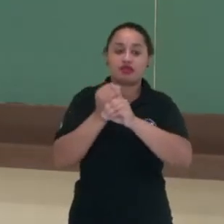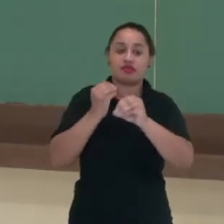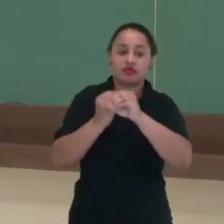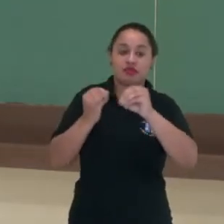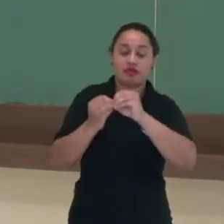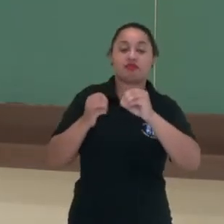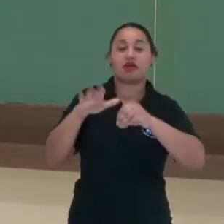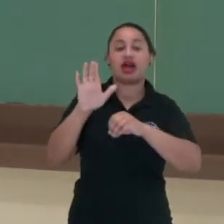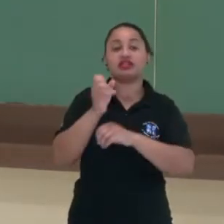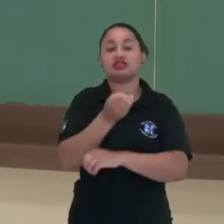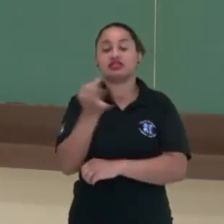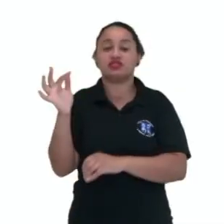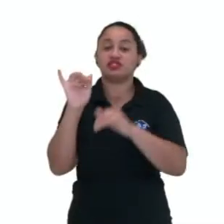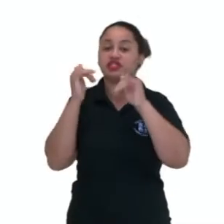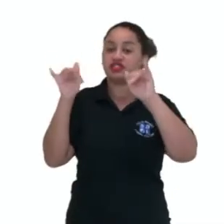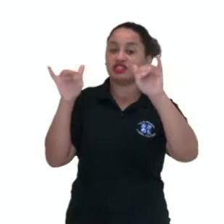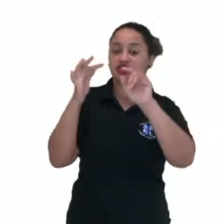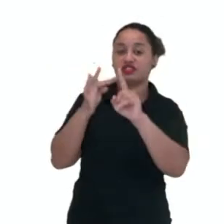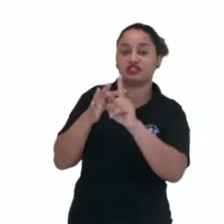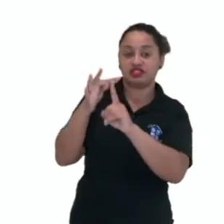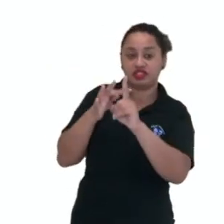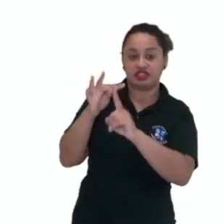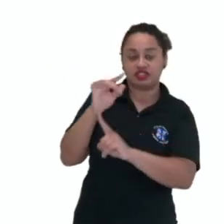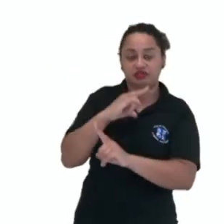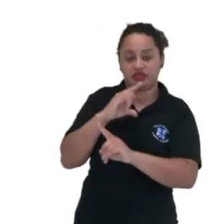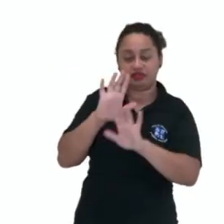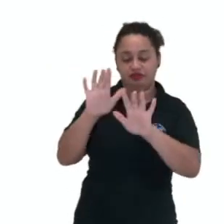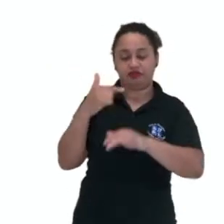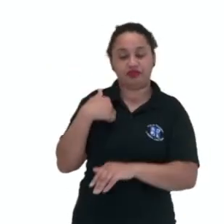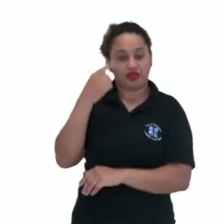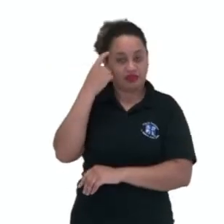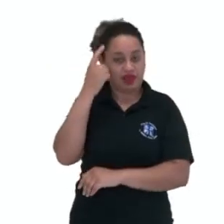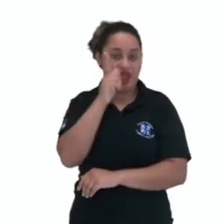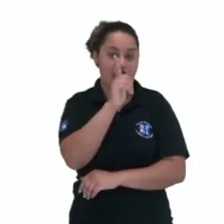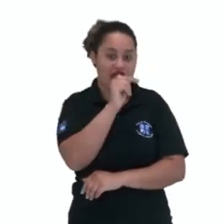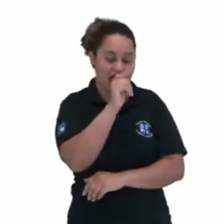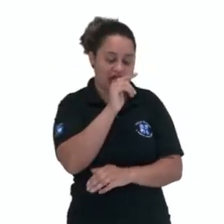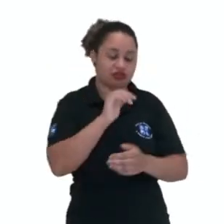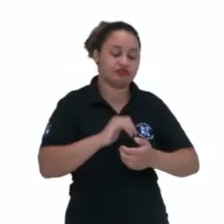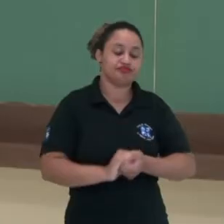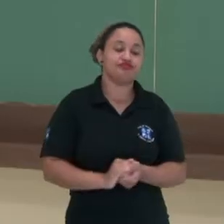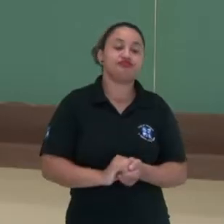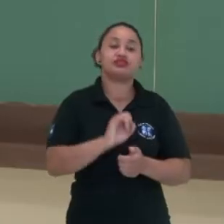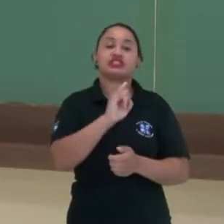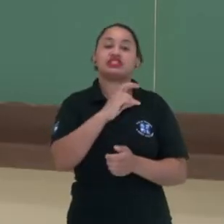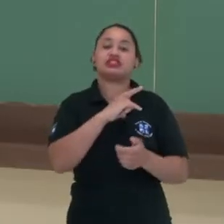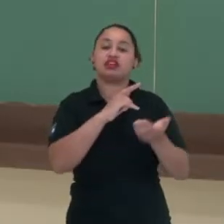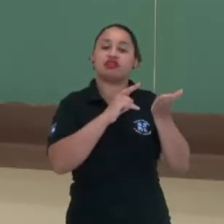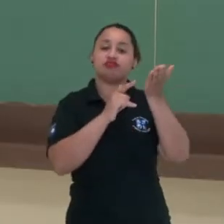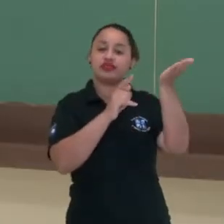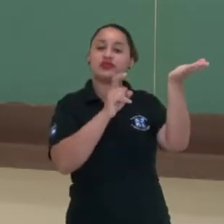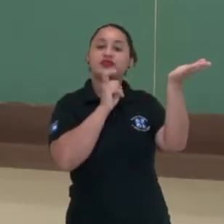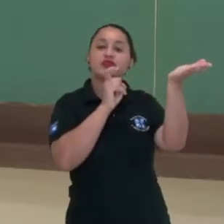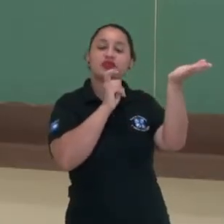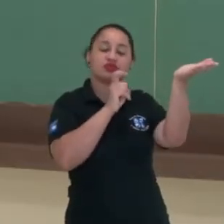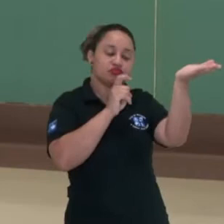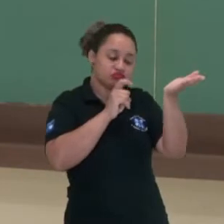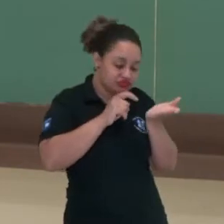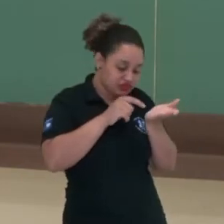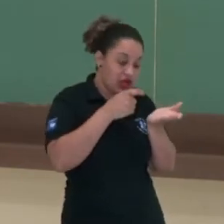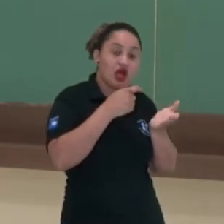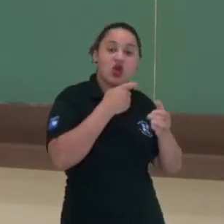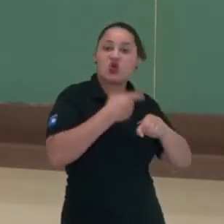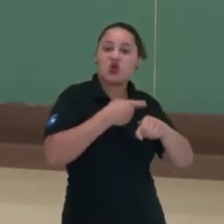maior a quantidade de energia térmica. Vamos lá pensar numa água. Se eu pego lá no congelador, retiro o gelo